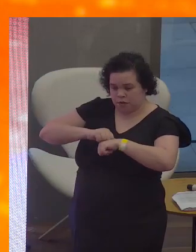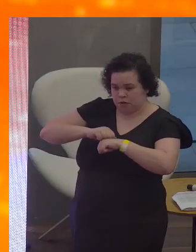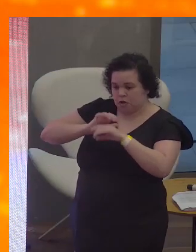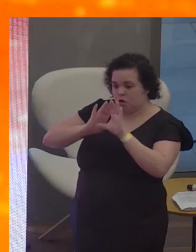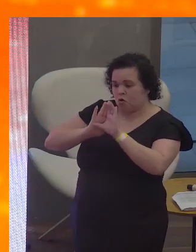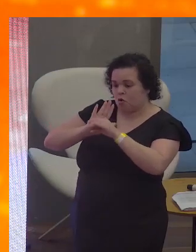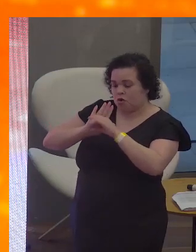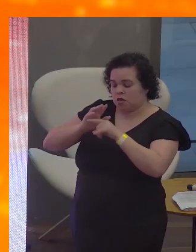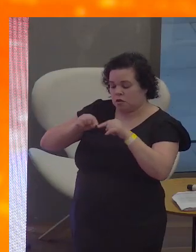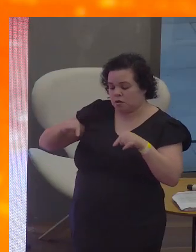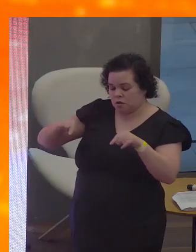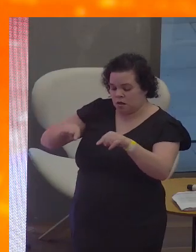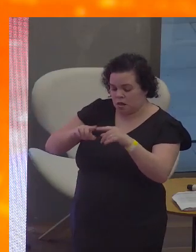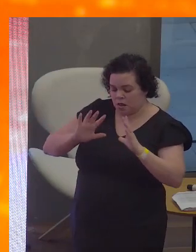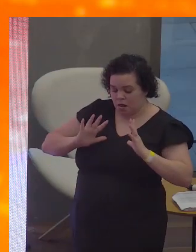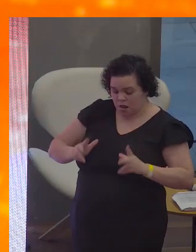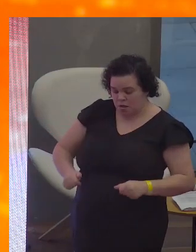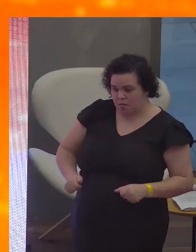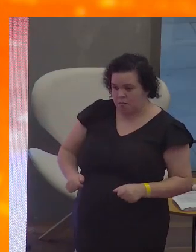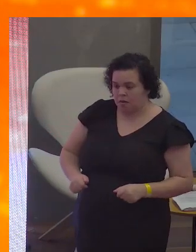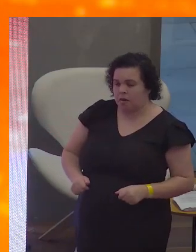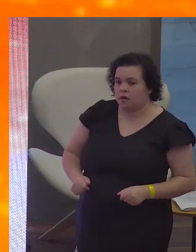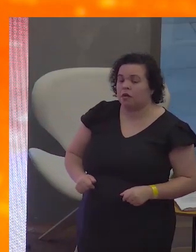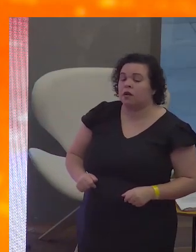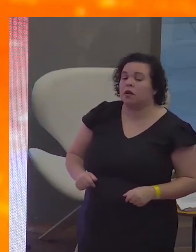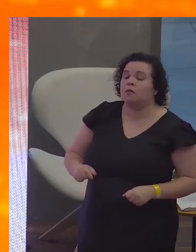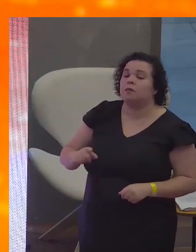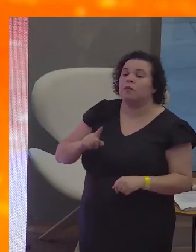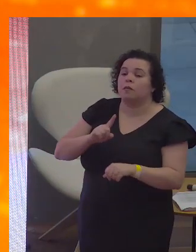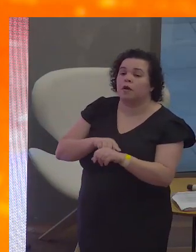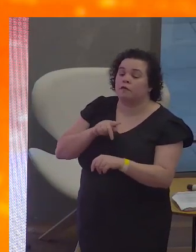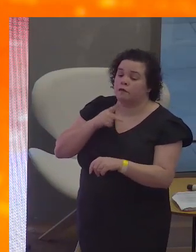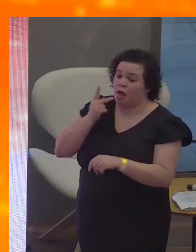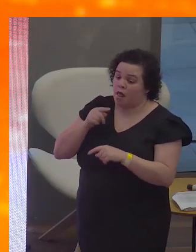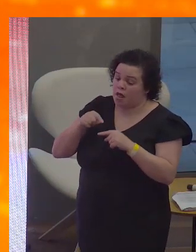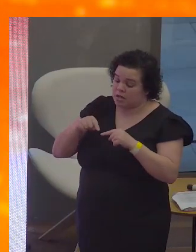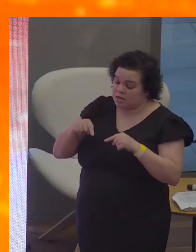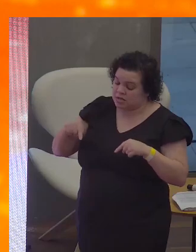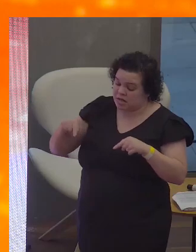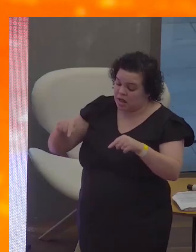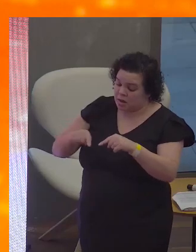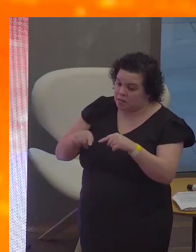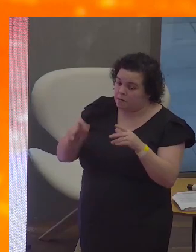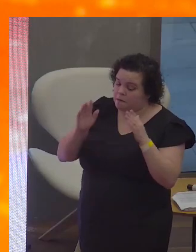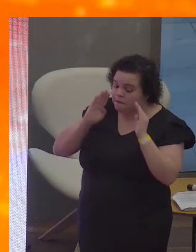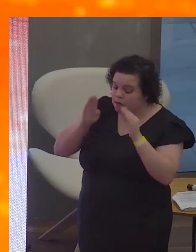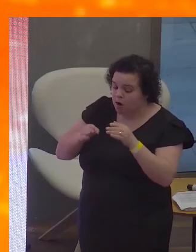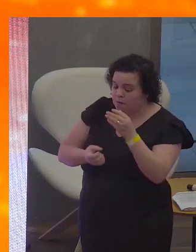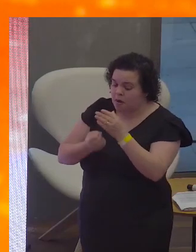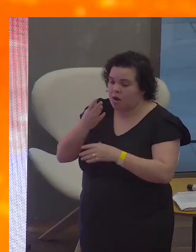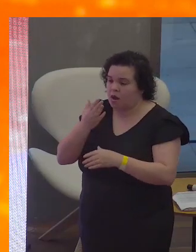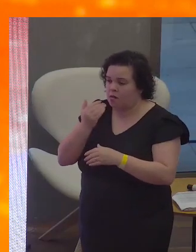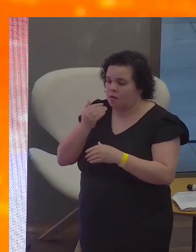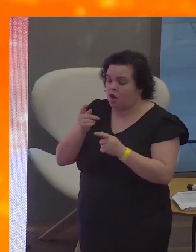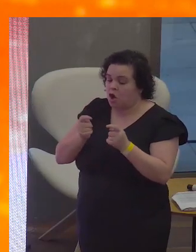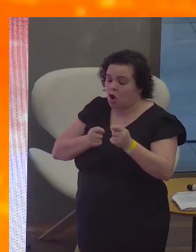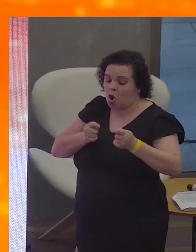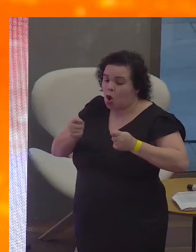sala limpa. Em nenhum momento se fala em sala limpa para produção de alimento. Ok? Controle